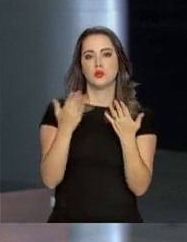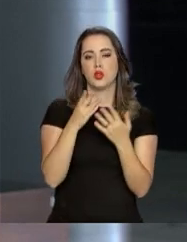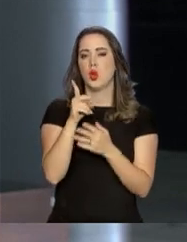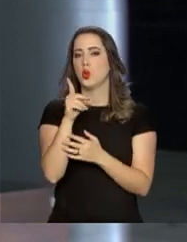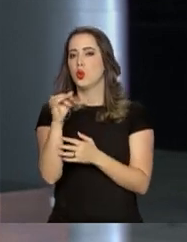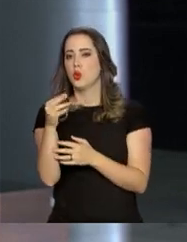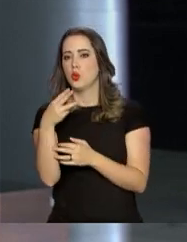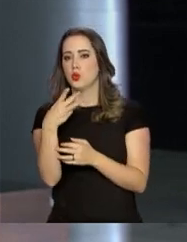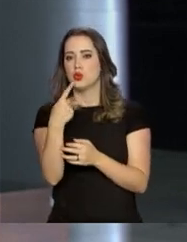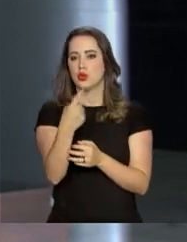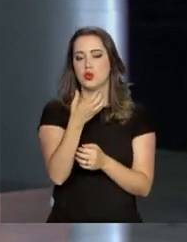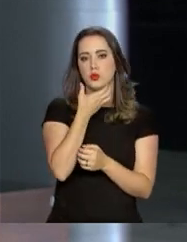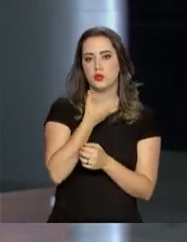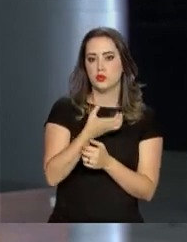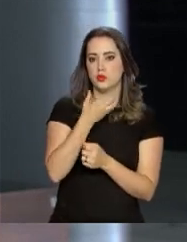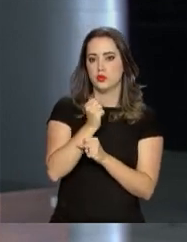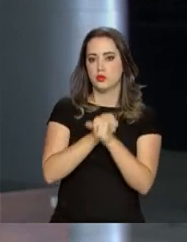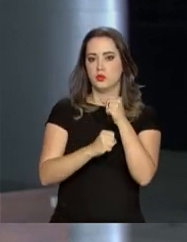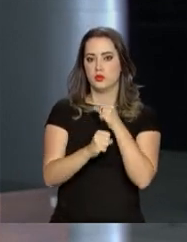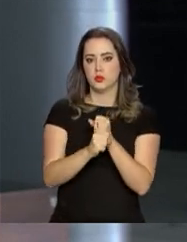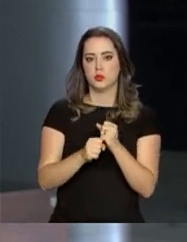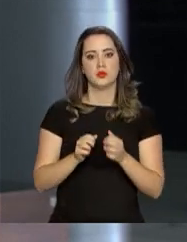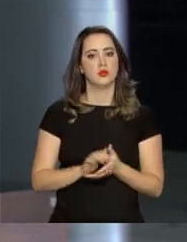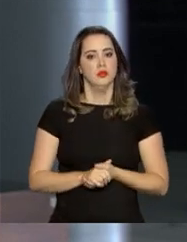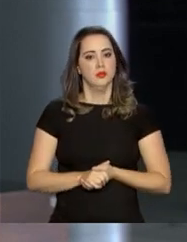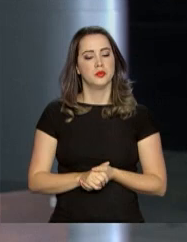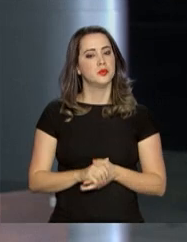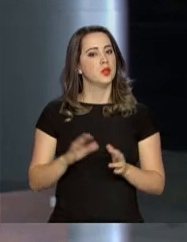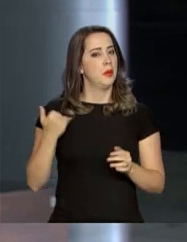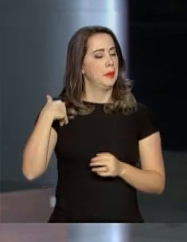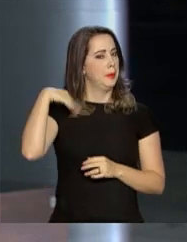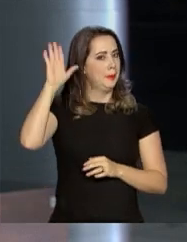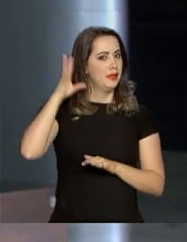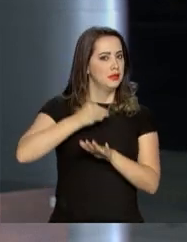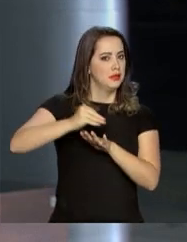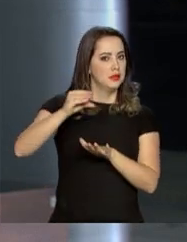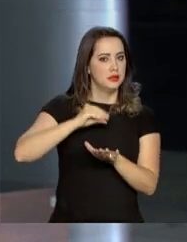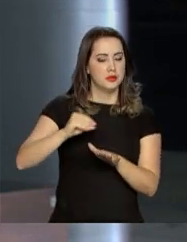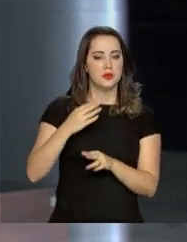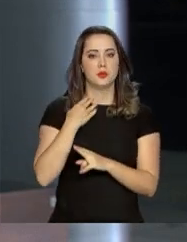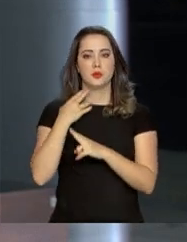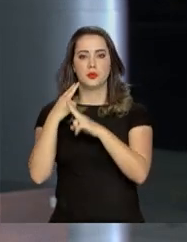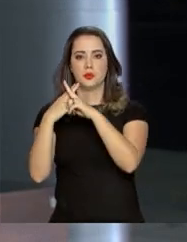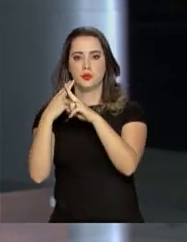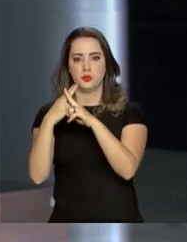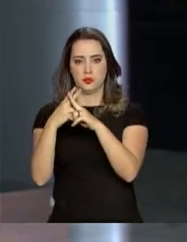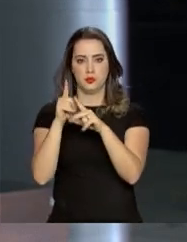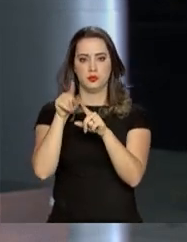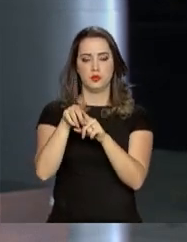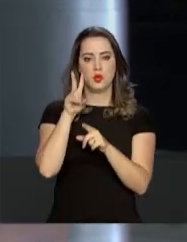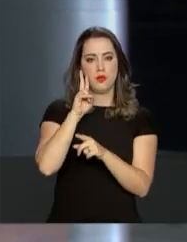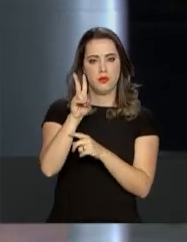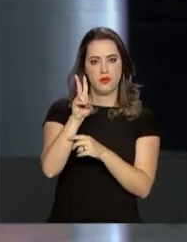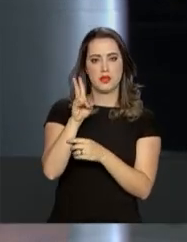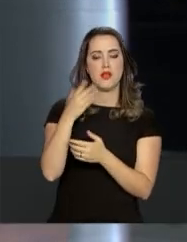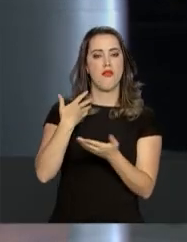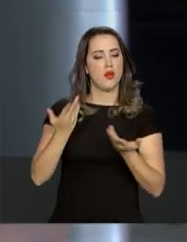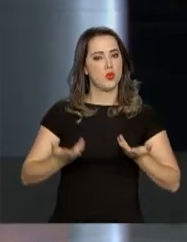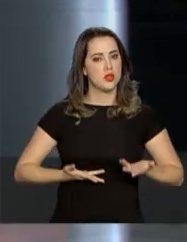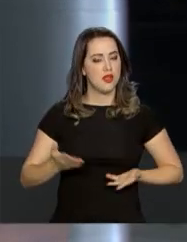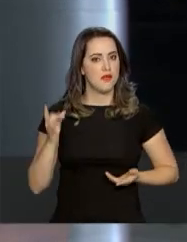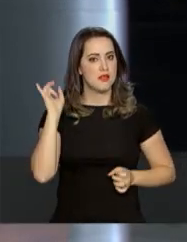dia 31 de dezembro no ano anterior para mais informações a caixa disponibiliza um serviço exclusivo